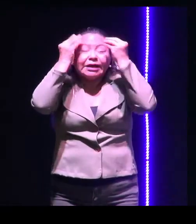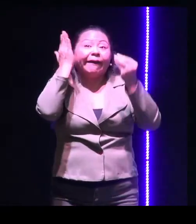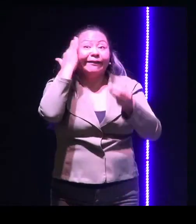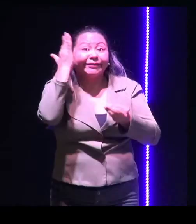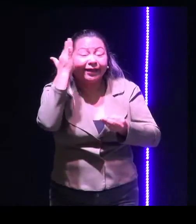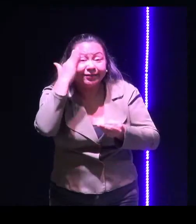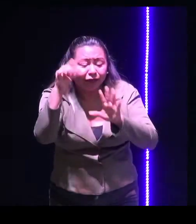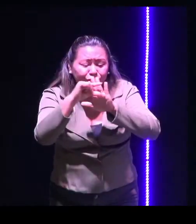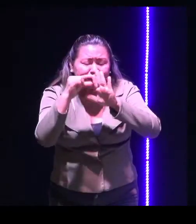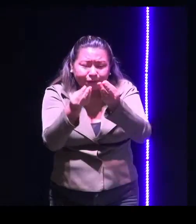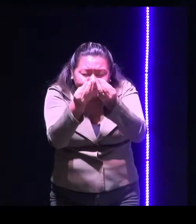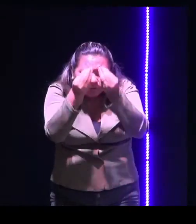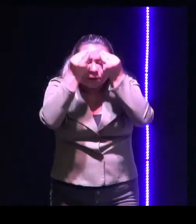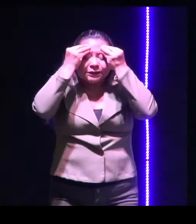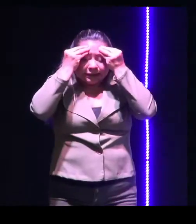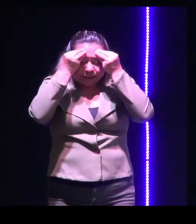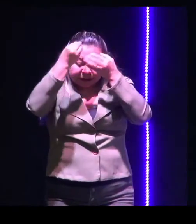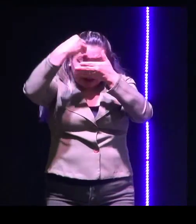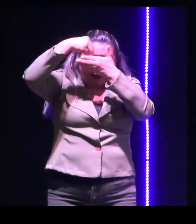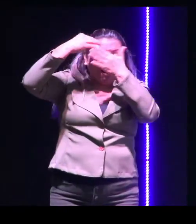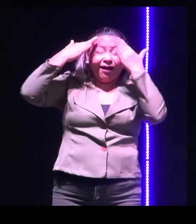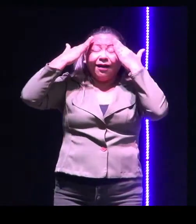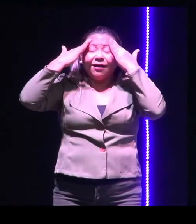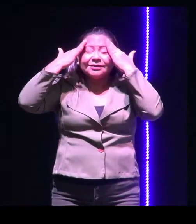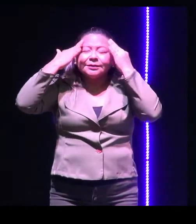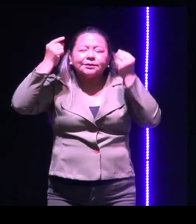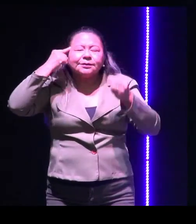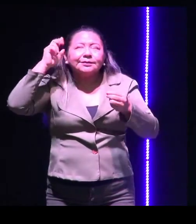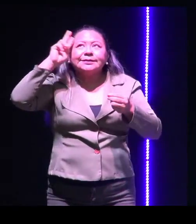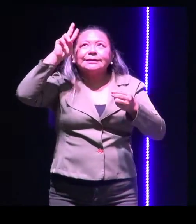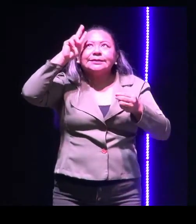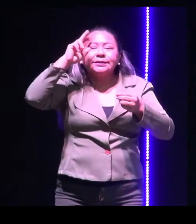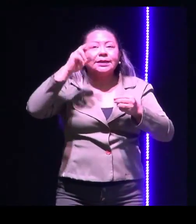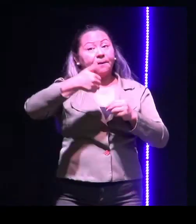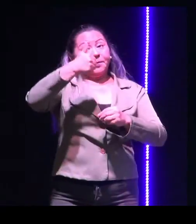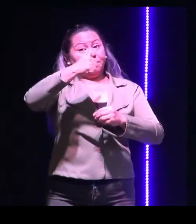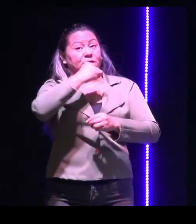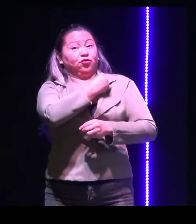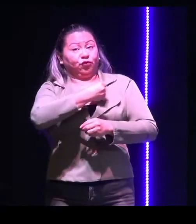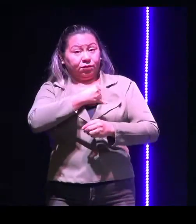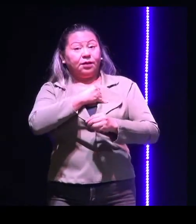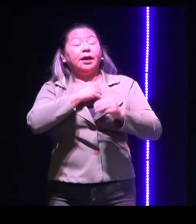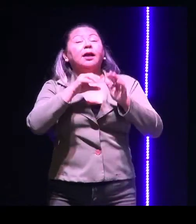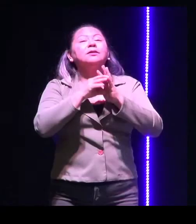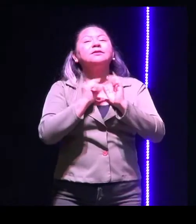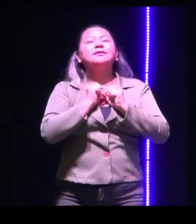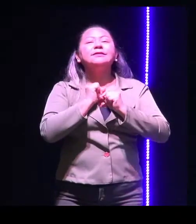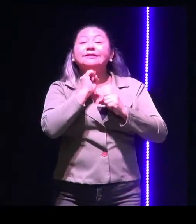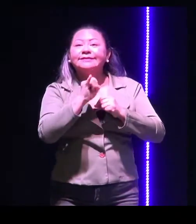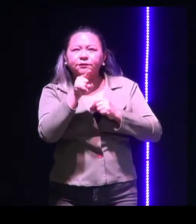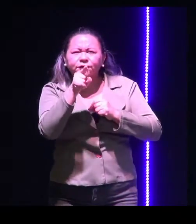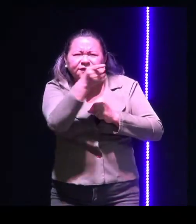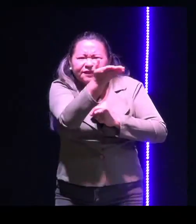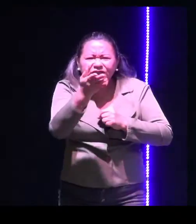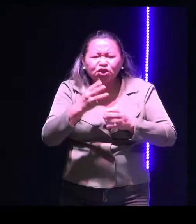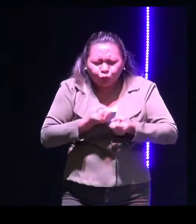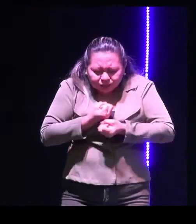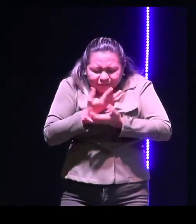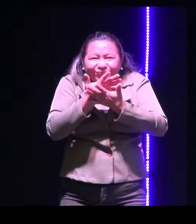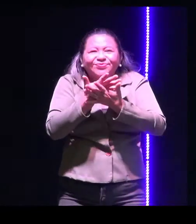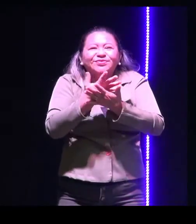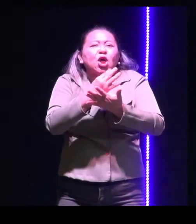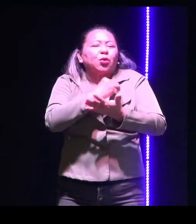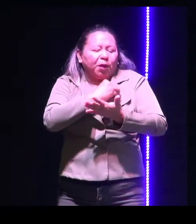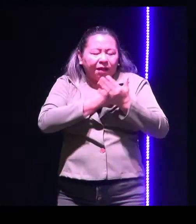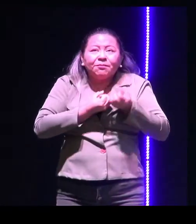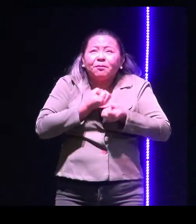versículo. Sabe, esse versículo tem que estar na nossa mente. Esse versículo está em 1 João capítulo 1, verso 9, diz: se confessarmos, pois, os